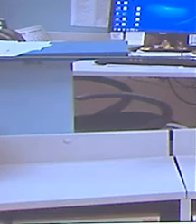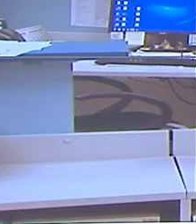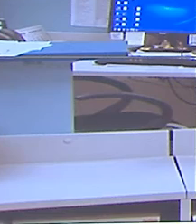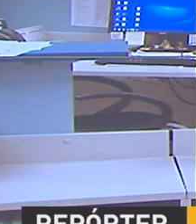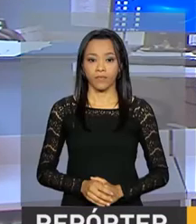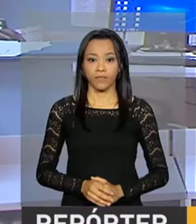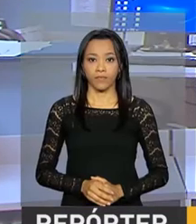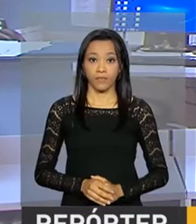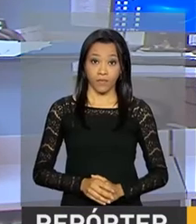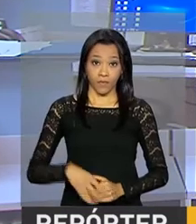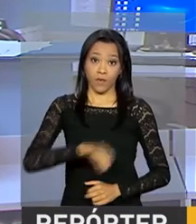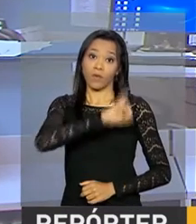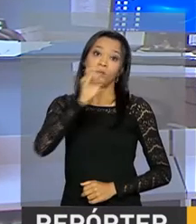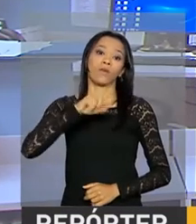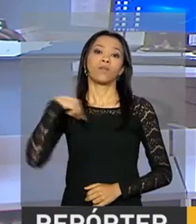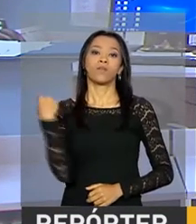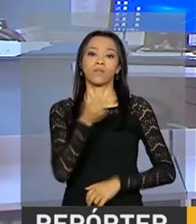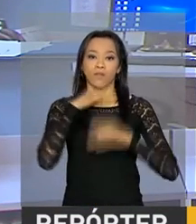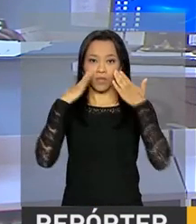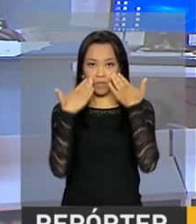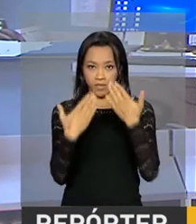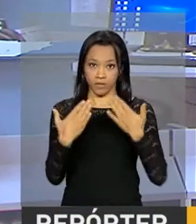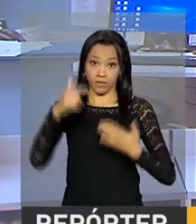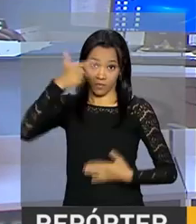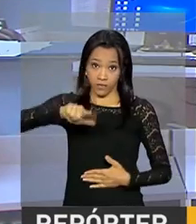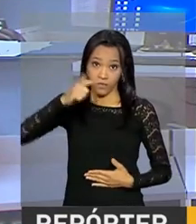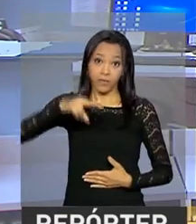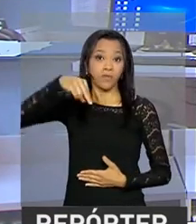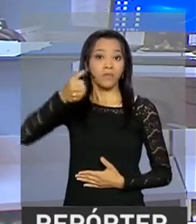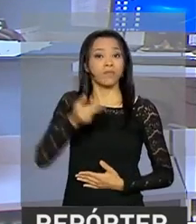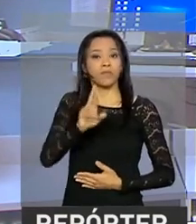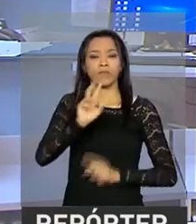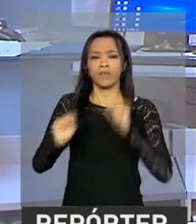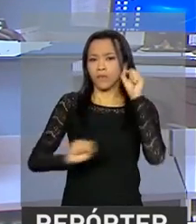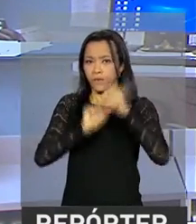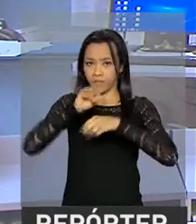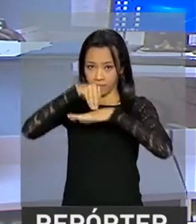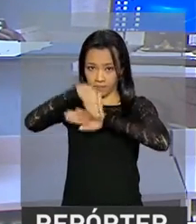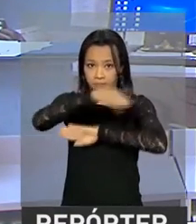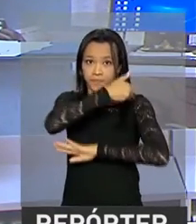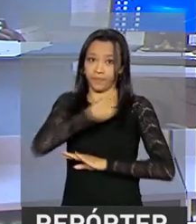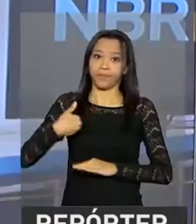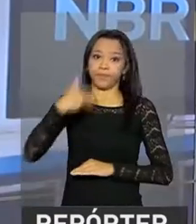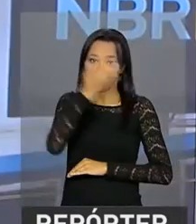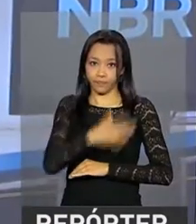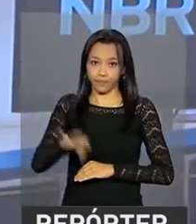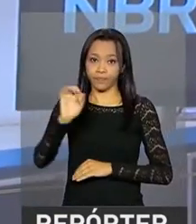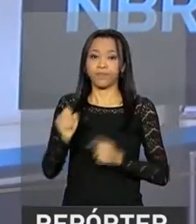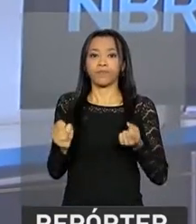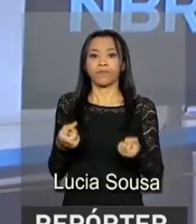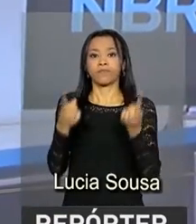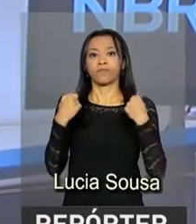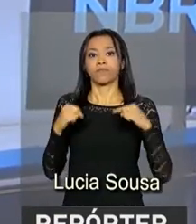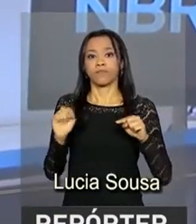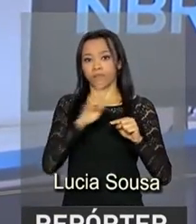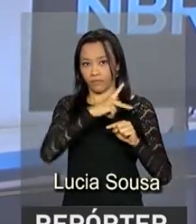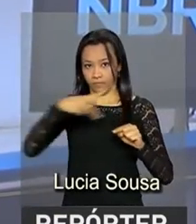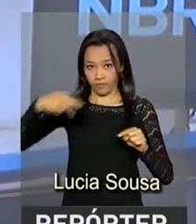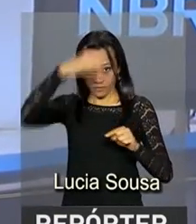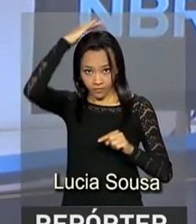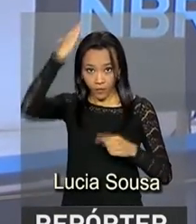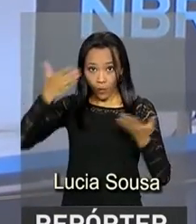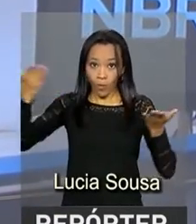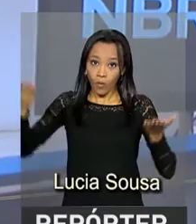lá voltamos com mais uma edição do repórter nbr e as notícias do governo federal o presidente michel temer recebe